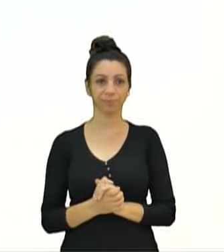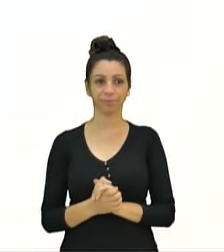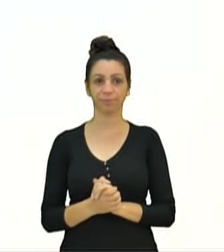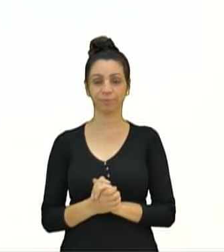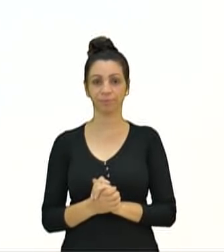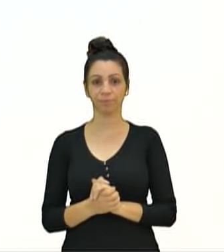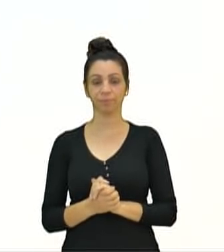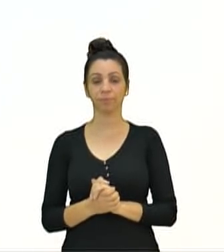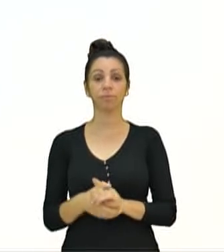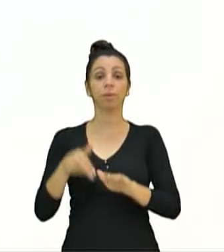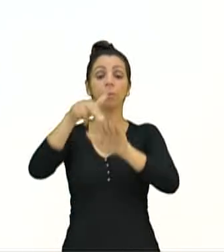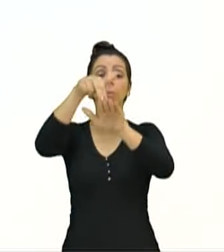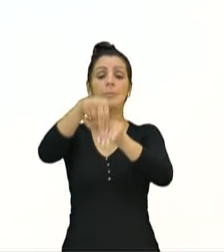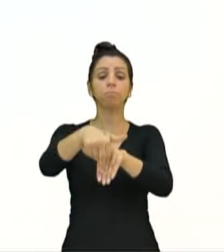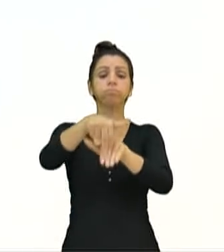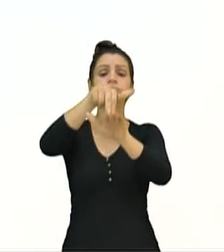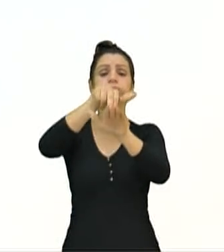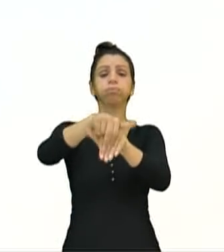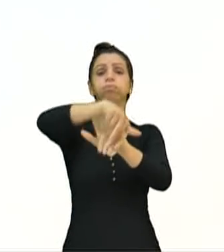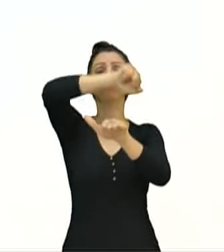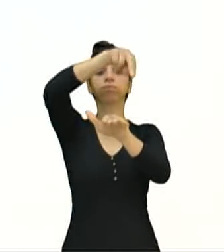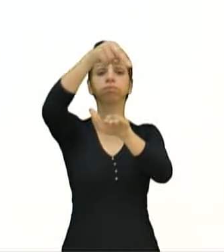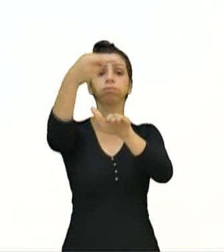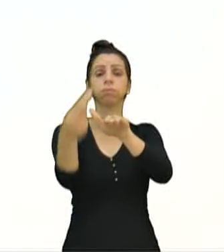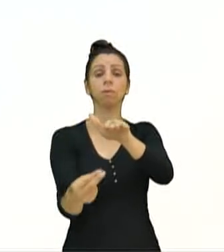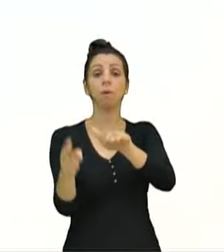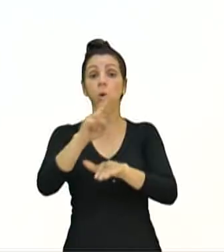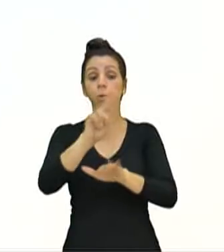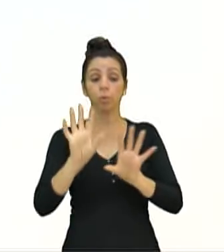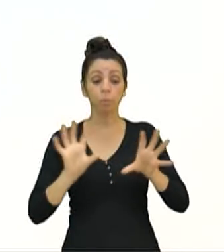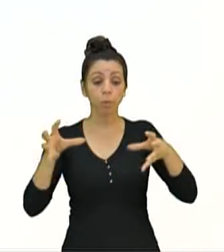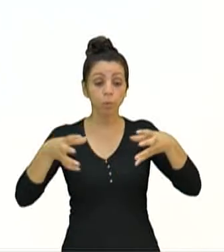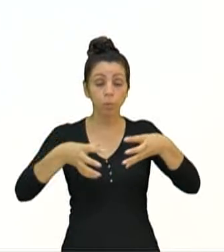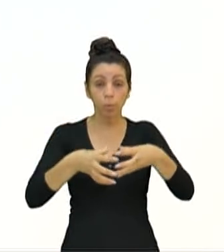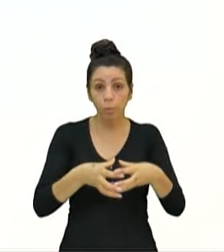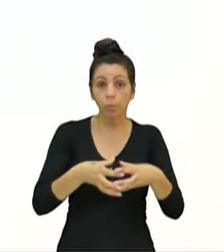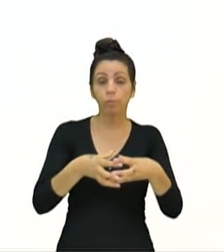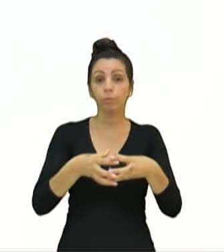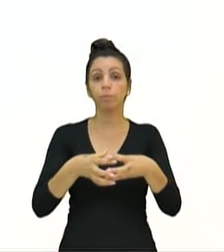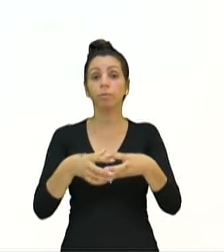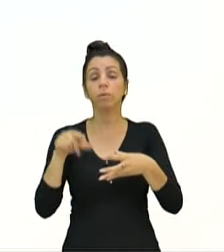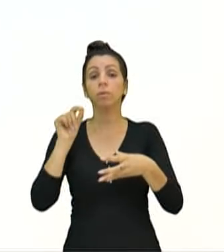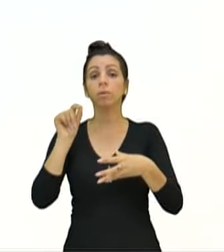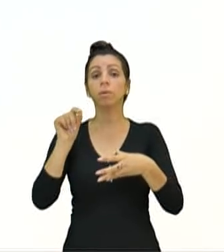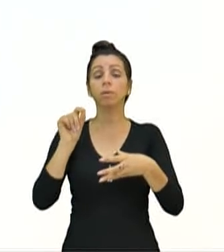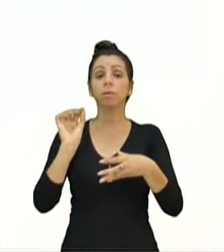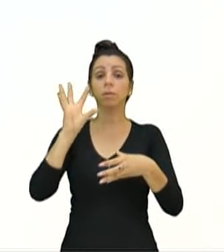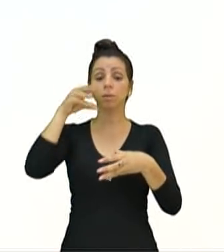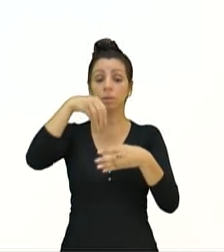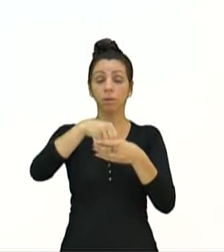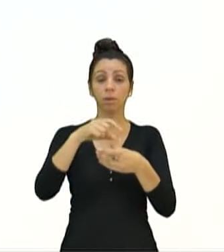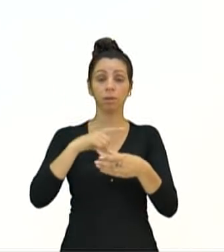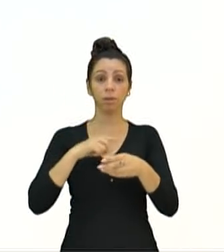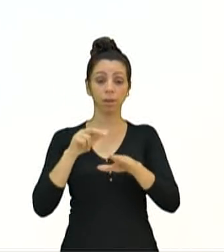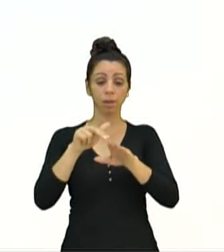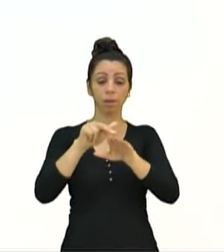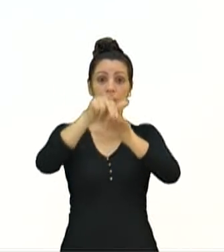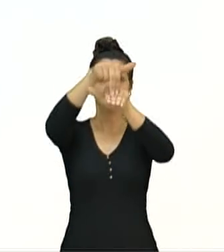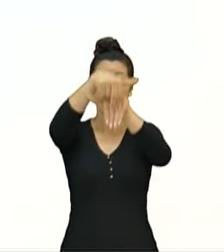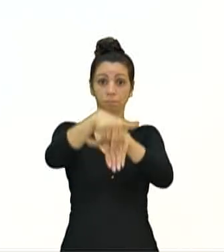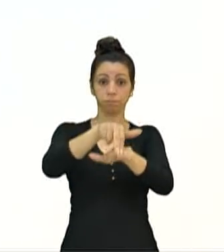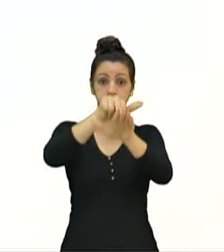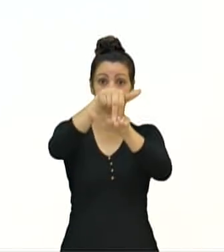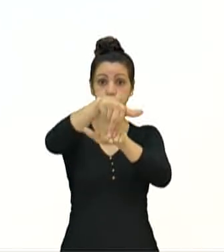Os saltos ornamentais são os nomes dados ao conjunto de habilidades que envolve saltar de uma